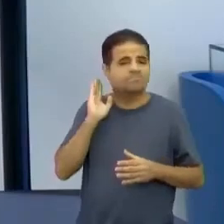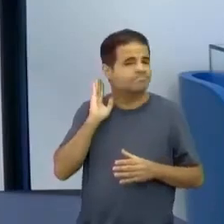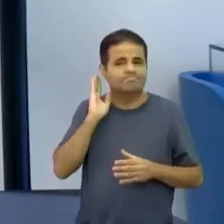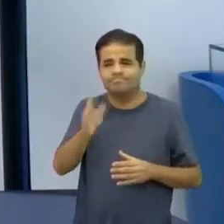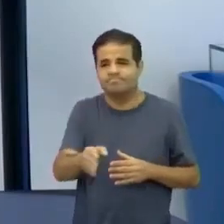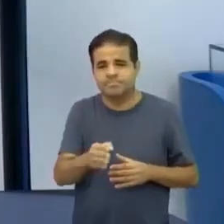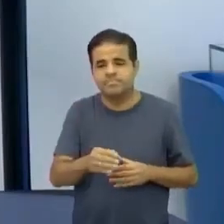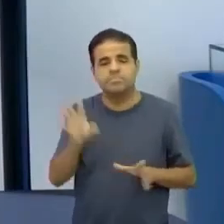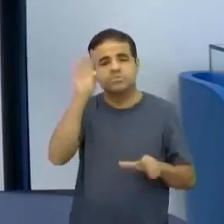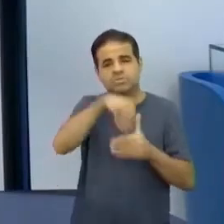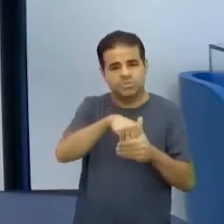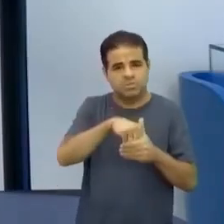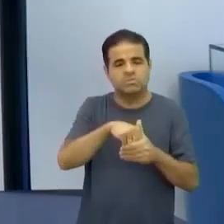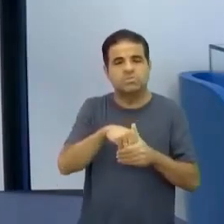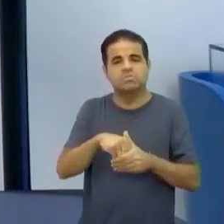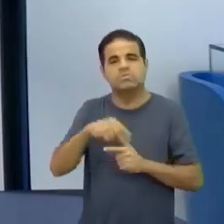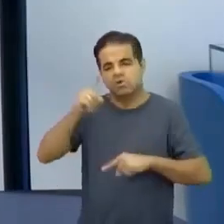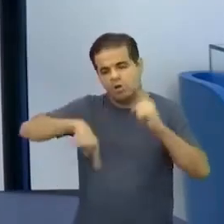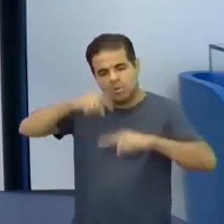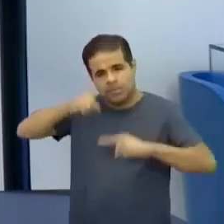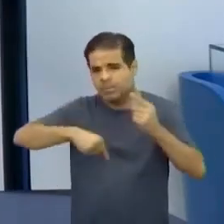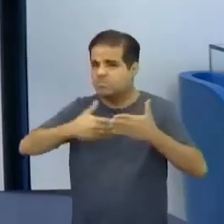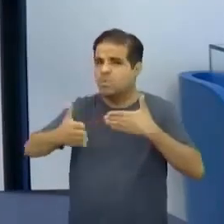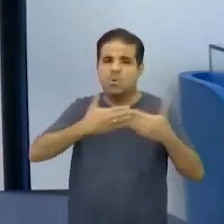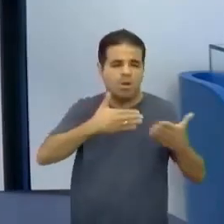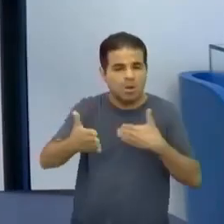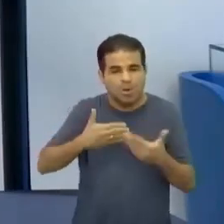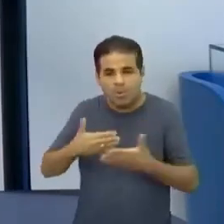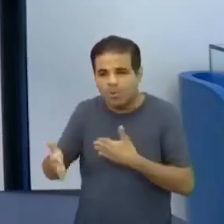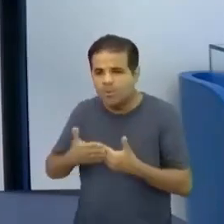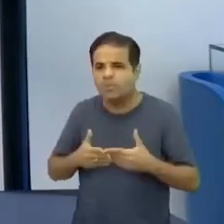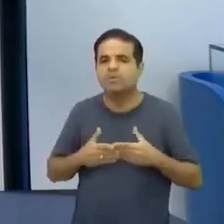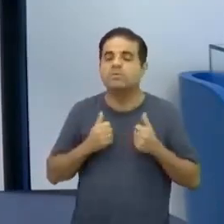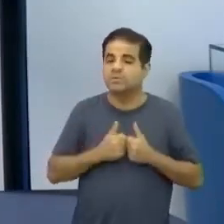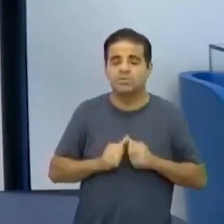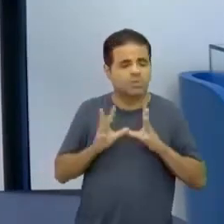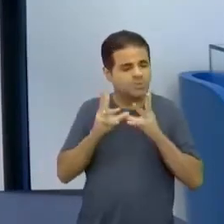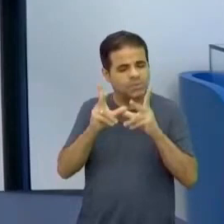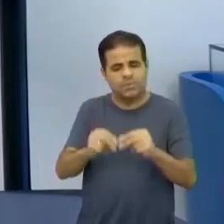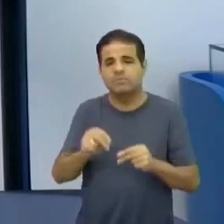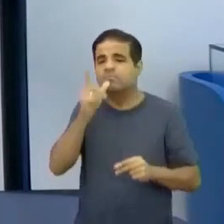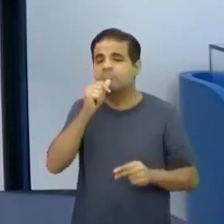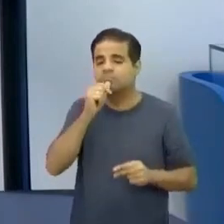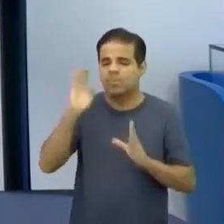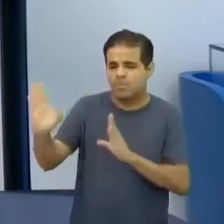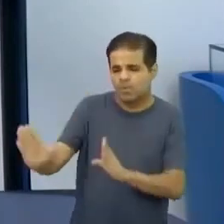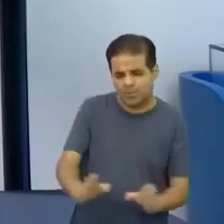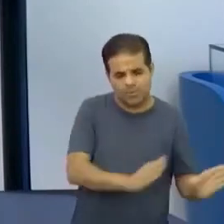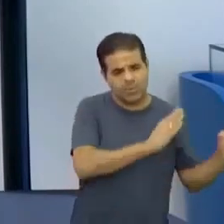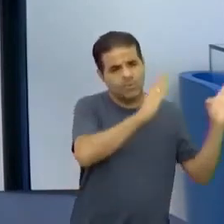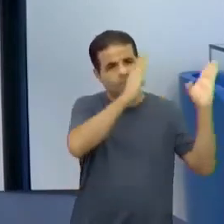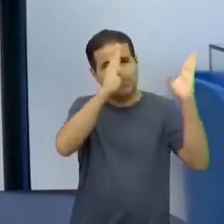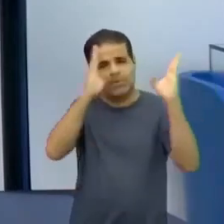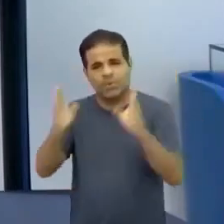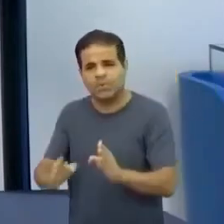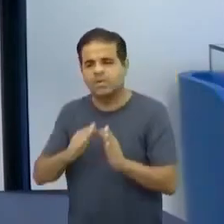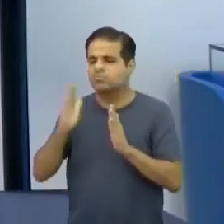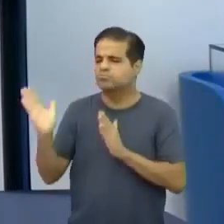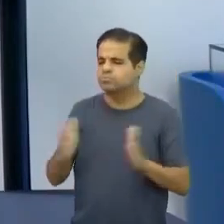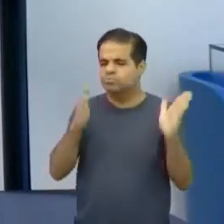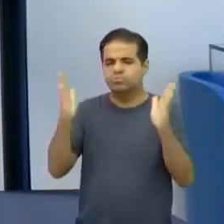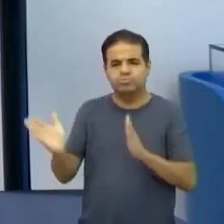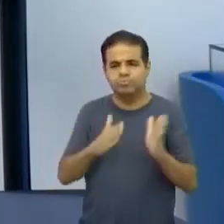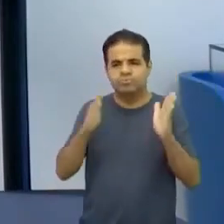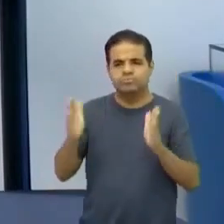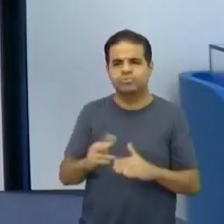indiretamente embutida em um produto qualquer, certo? Então, ou seja, toda a água usada durante o processo produtivo até a